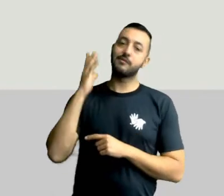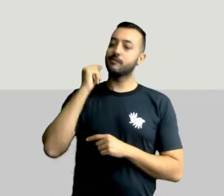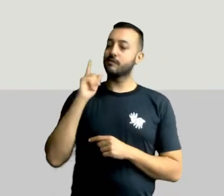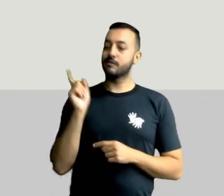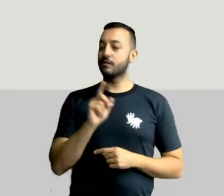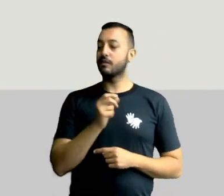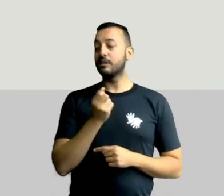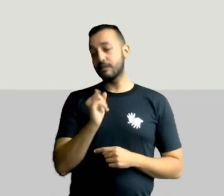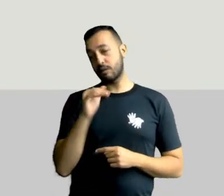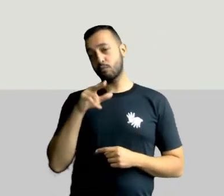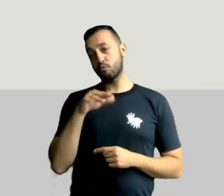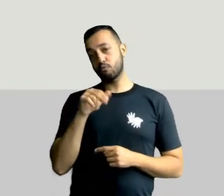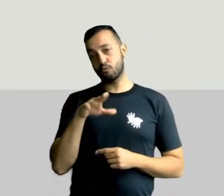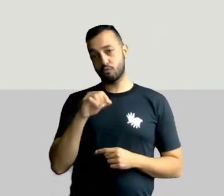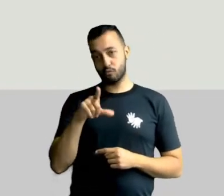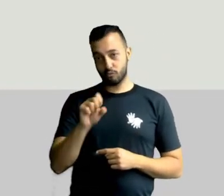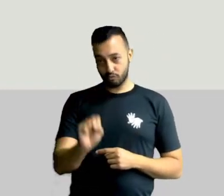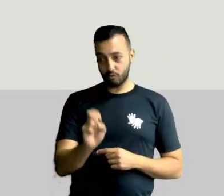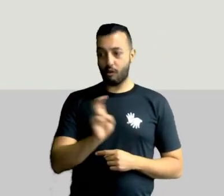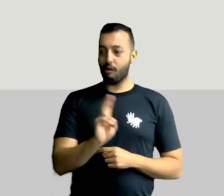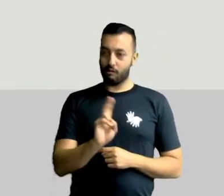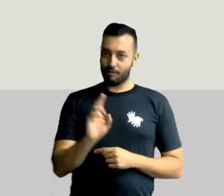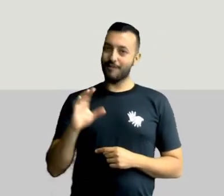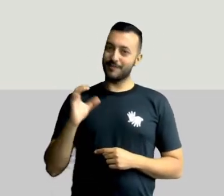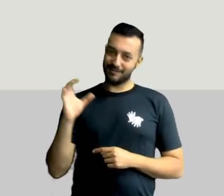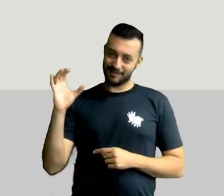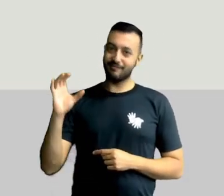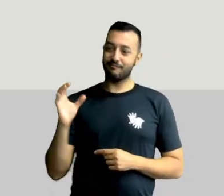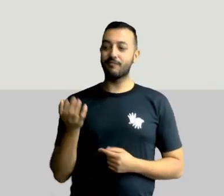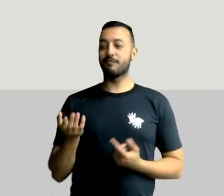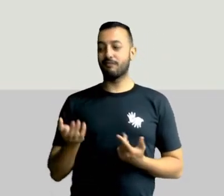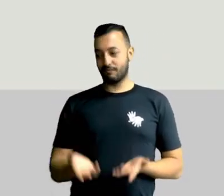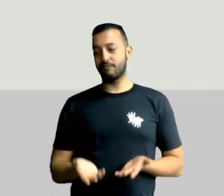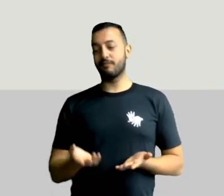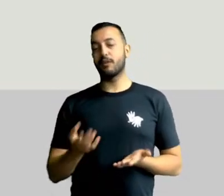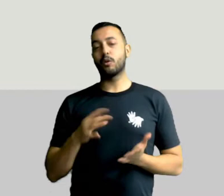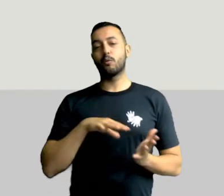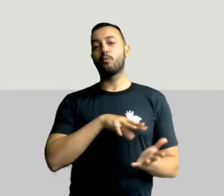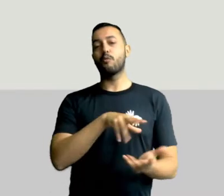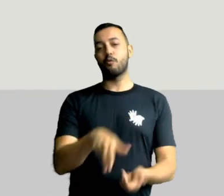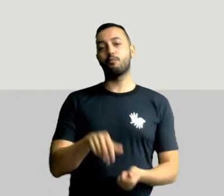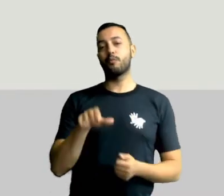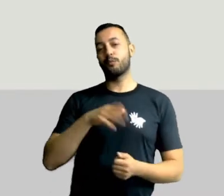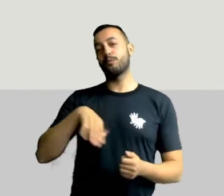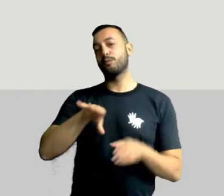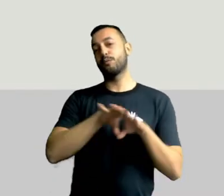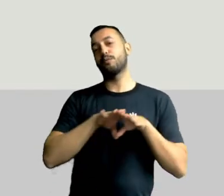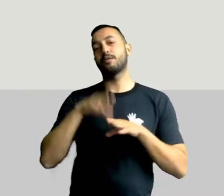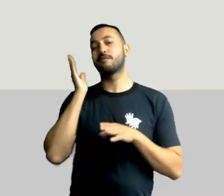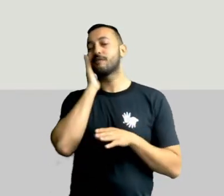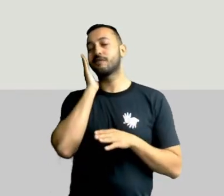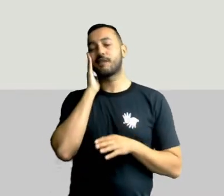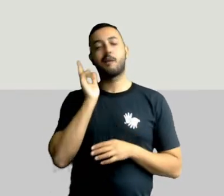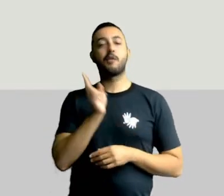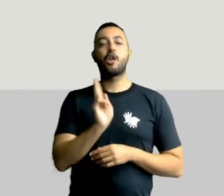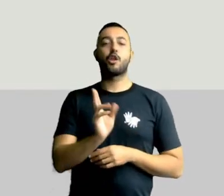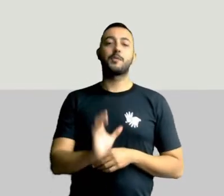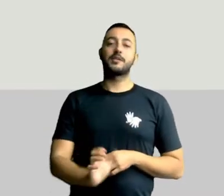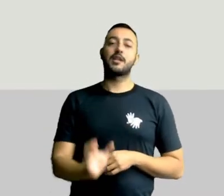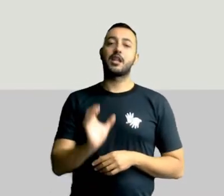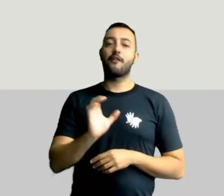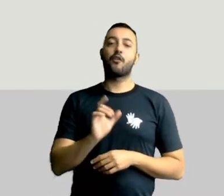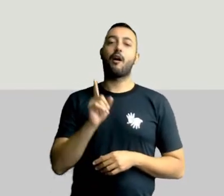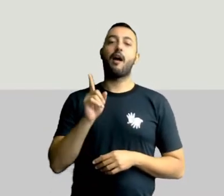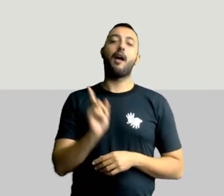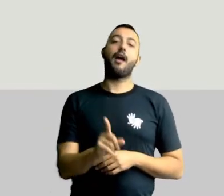que é, mas se você falar Mus musculus, o nome científico dele, você vai, todos no mundo inteiro vão saber, porque o nome científico de um animal